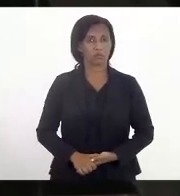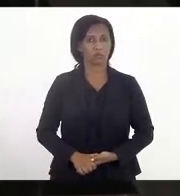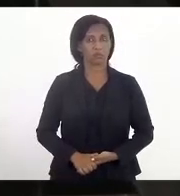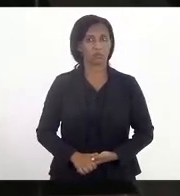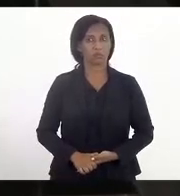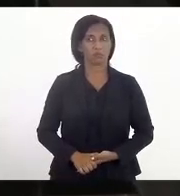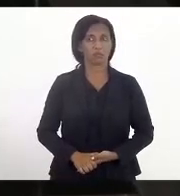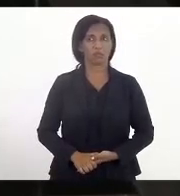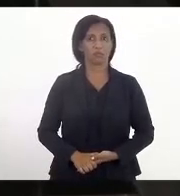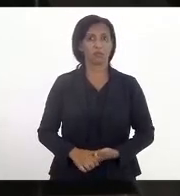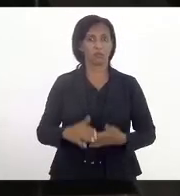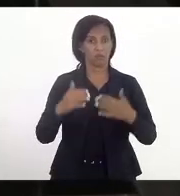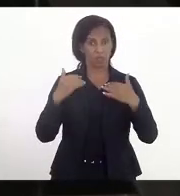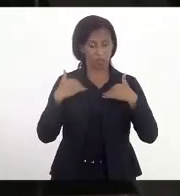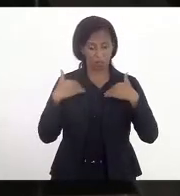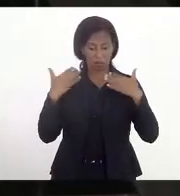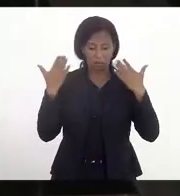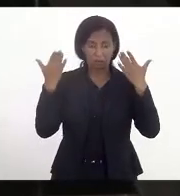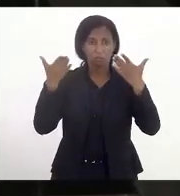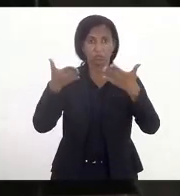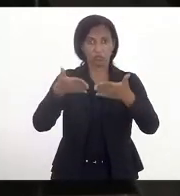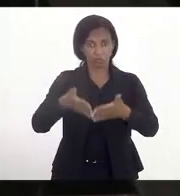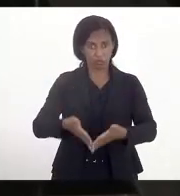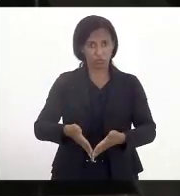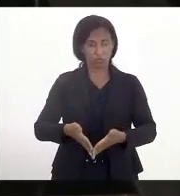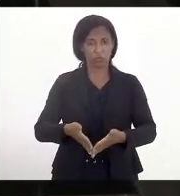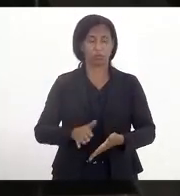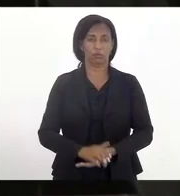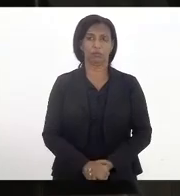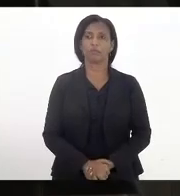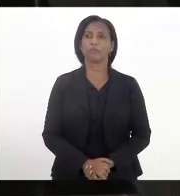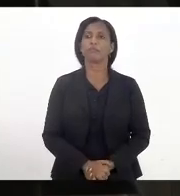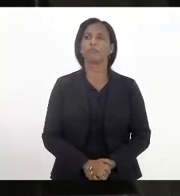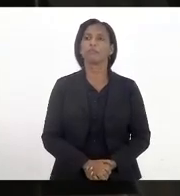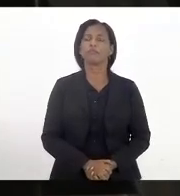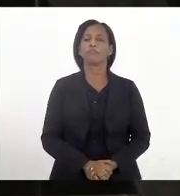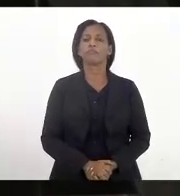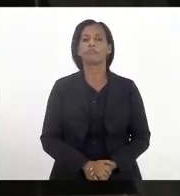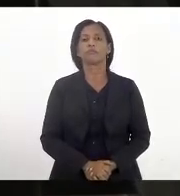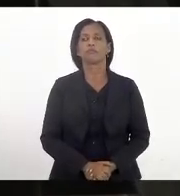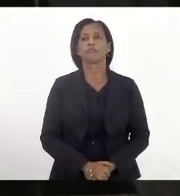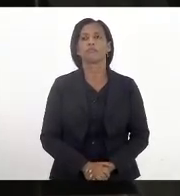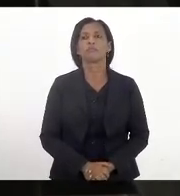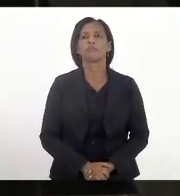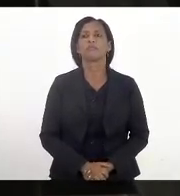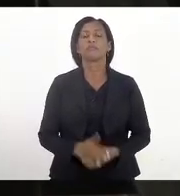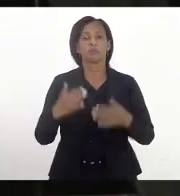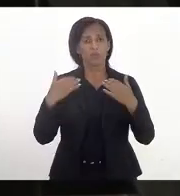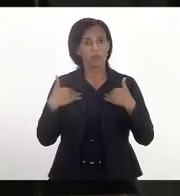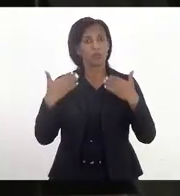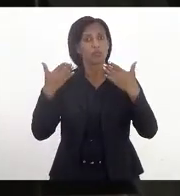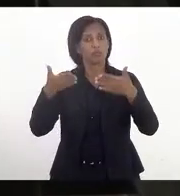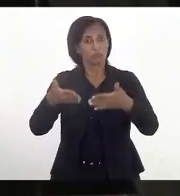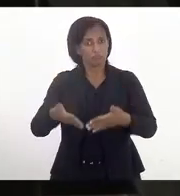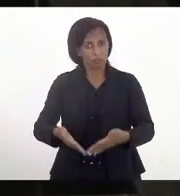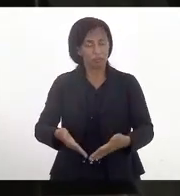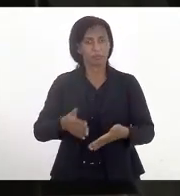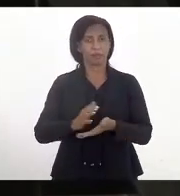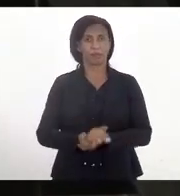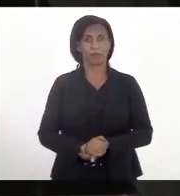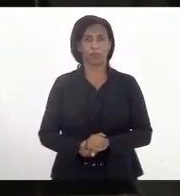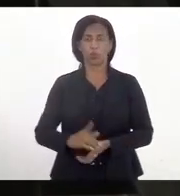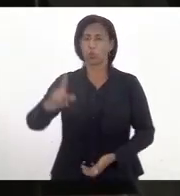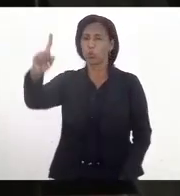e eu chego a janela o último parágrafo espaço todo mundo chegar a janela eu chego a janela